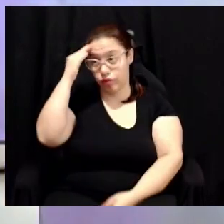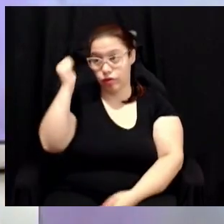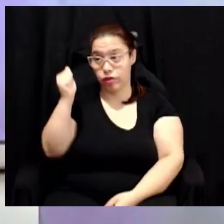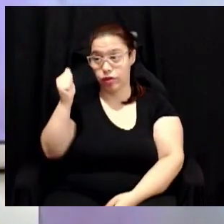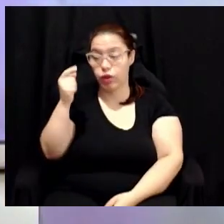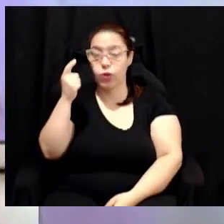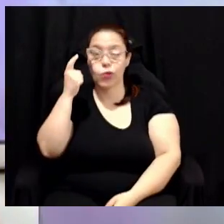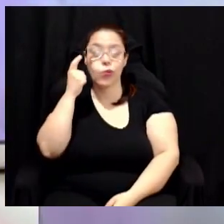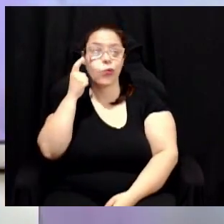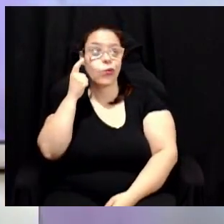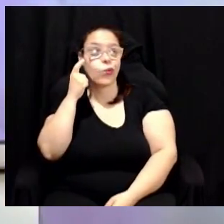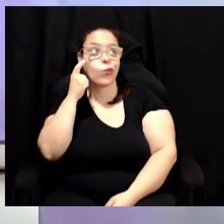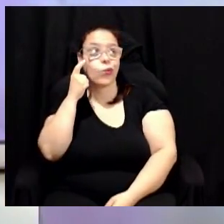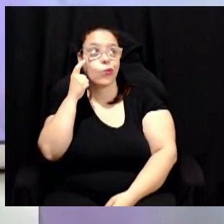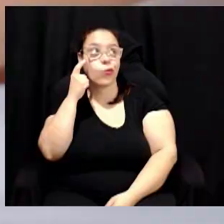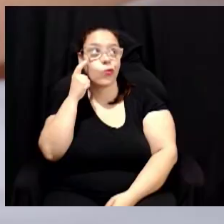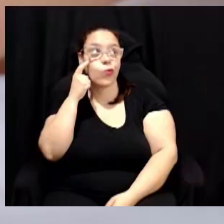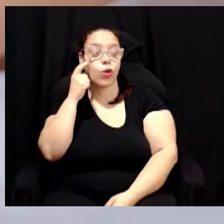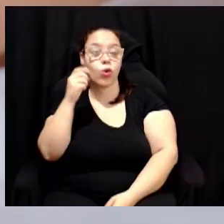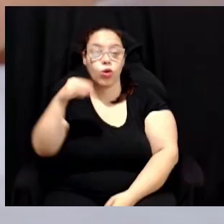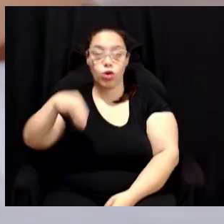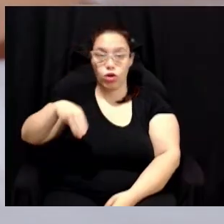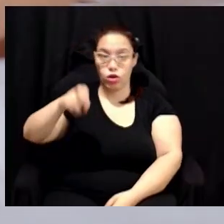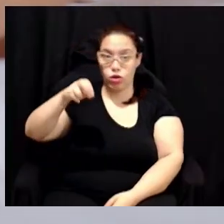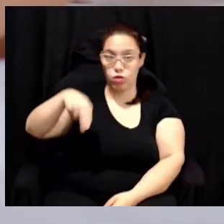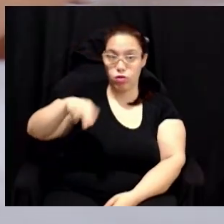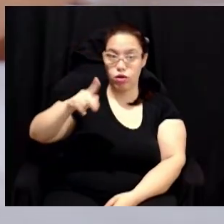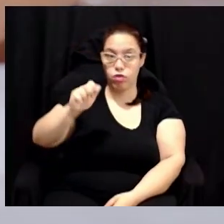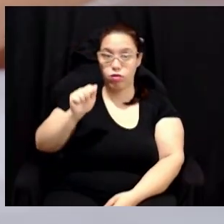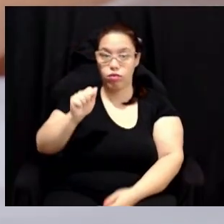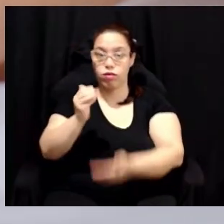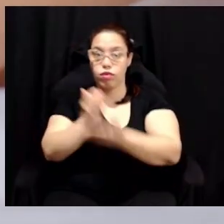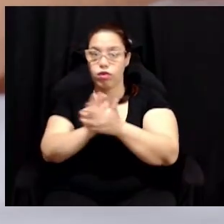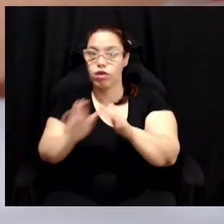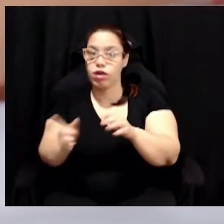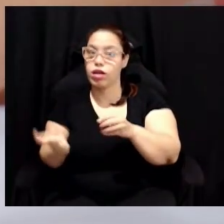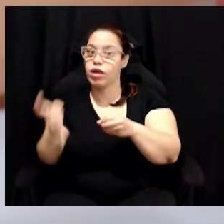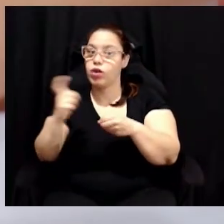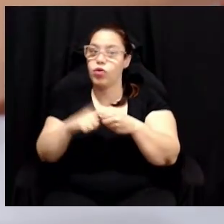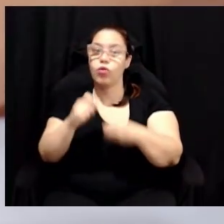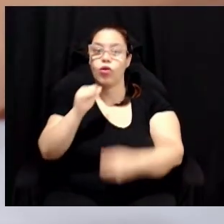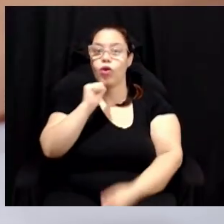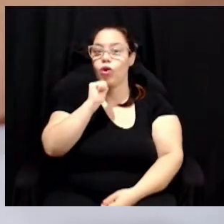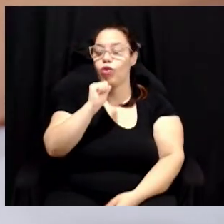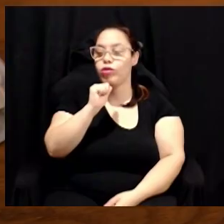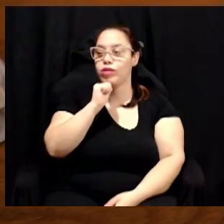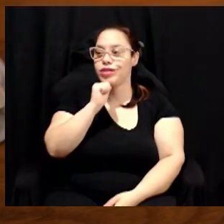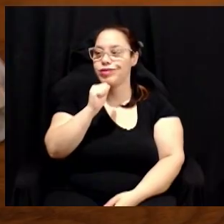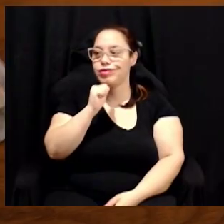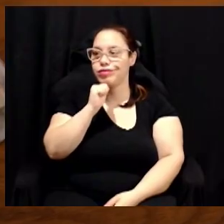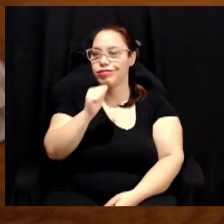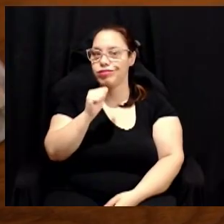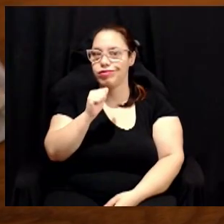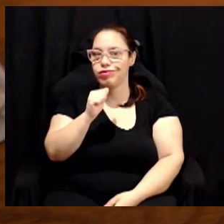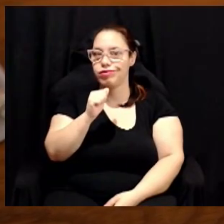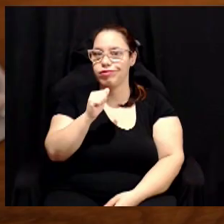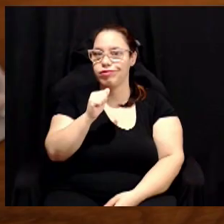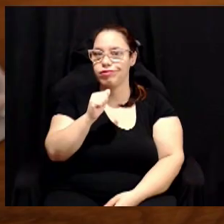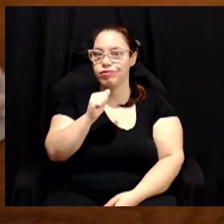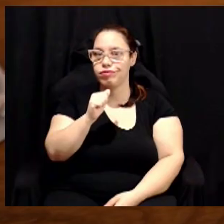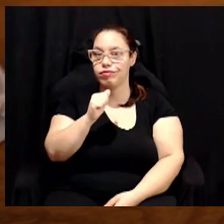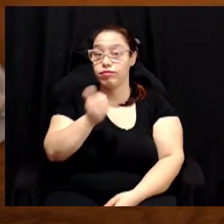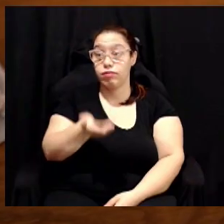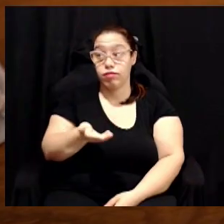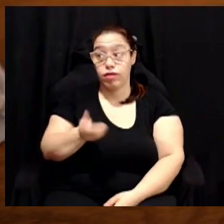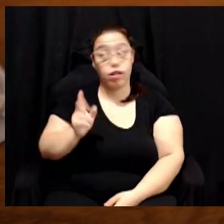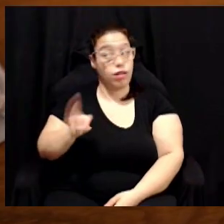pensam assim: um dia que a menopausa passar, só que você não volta a menstruar. Ou seja, se você não volta a menstruar, você